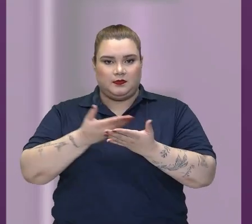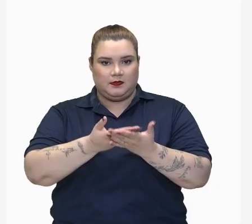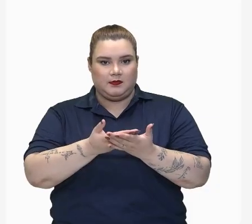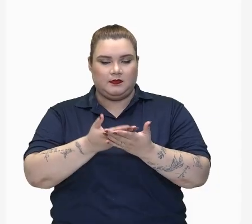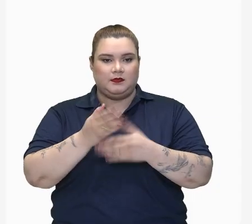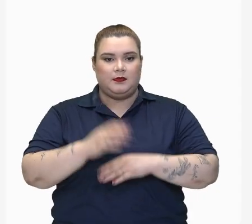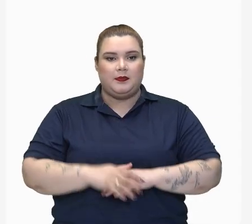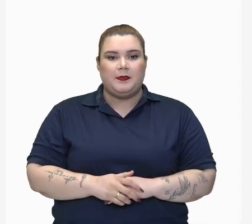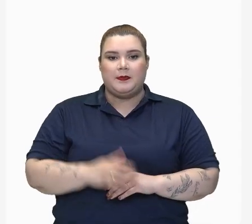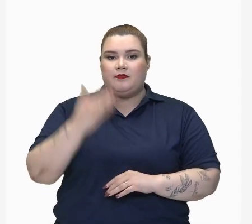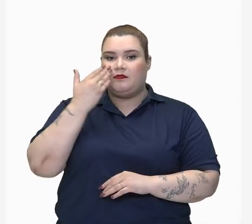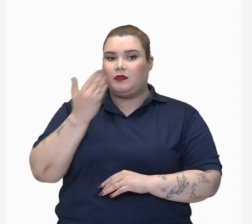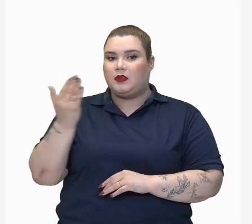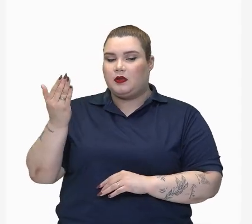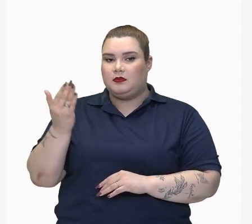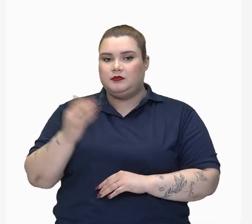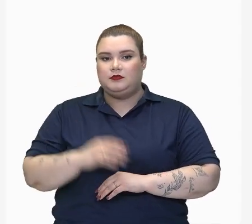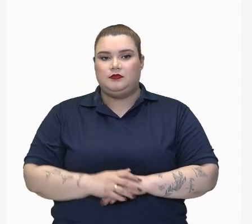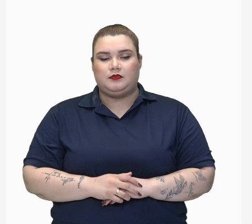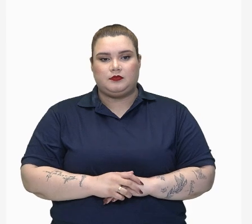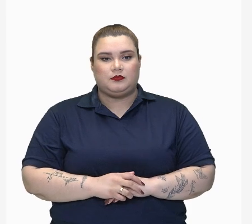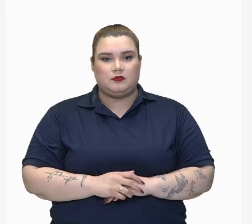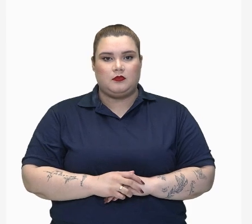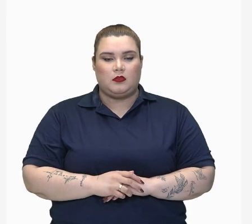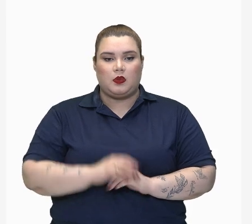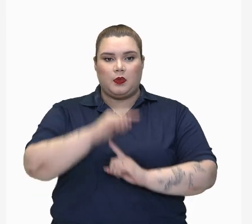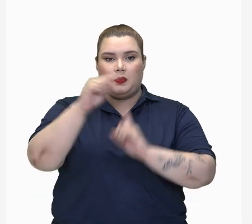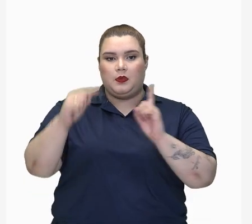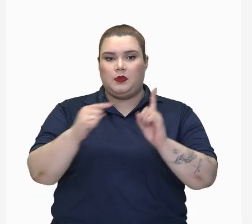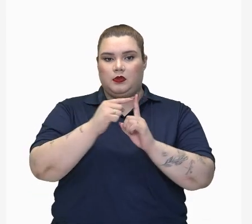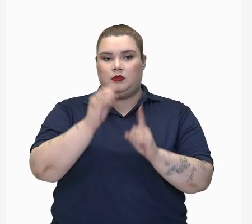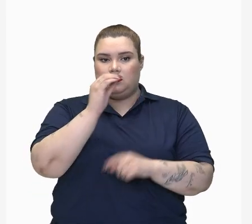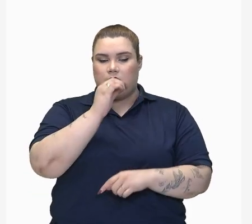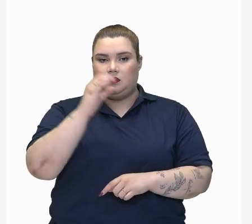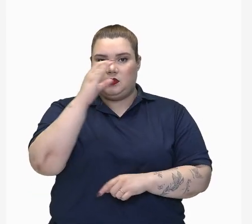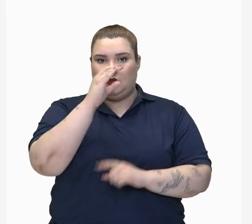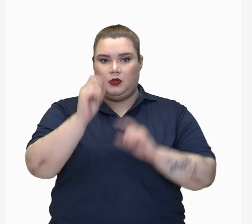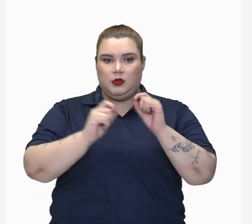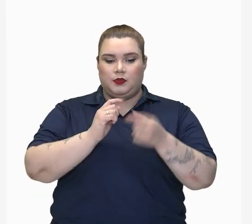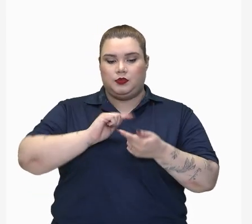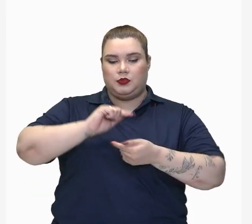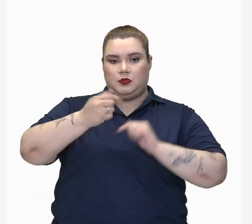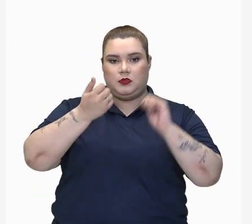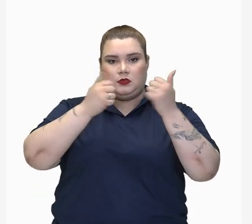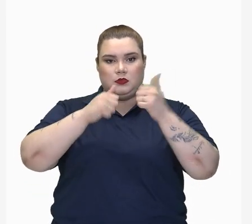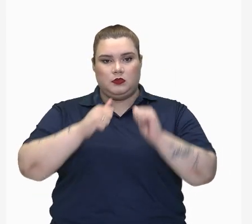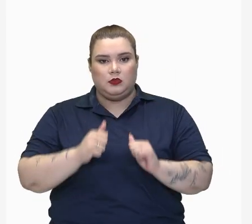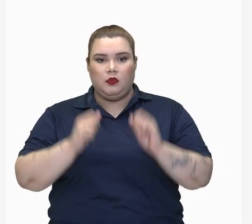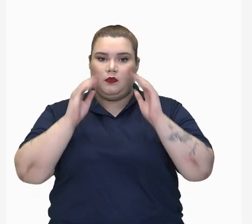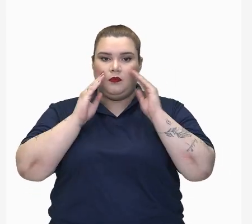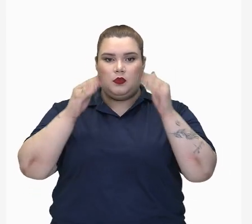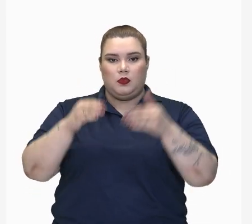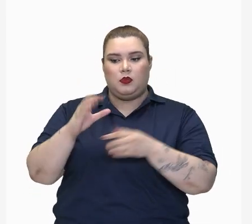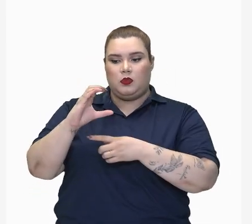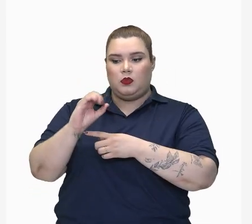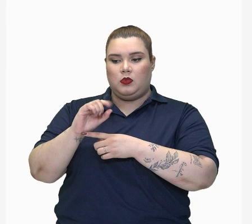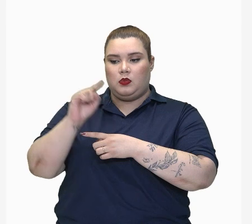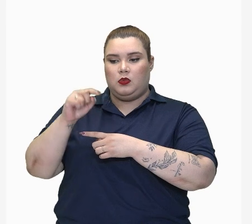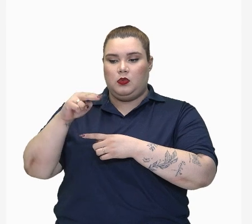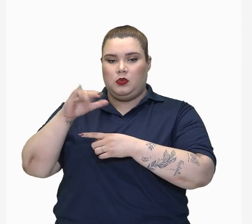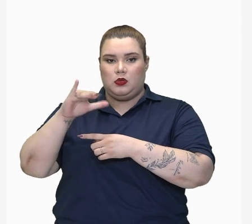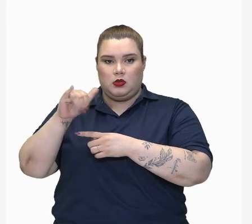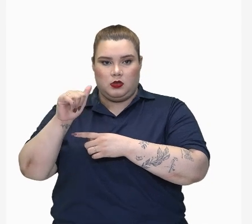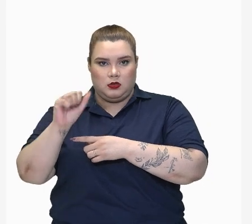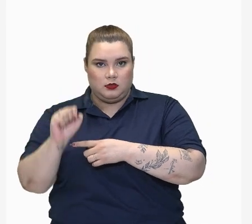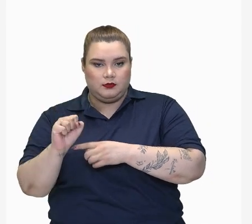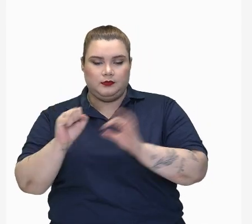elipse. Vejamos aí. Nosso objeto de conhecimento é geometria analítica, dessa vez falando aí das